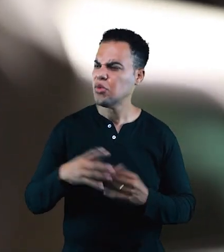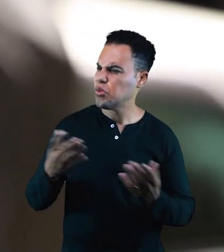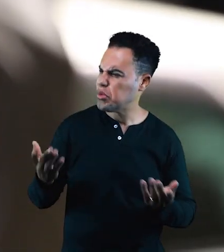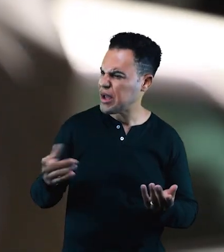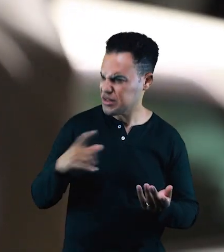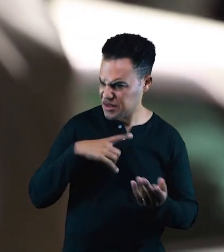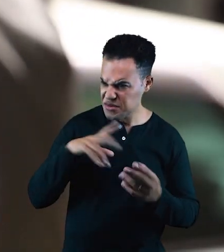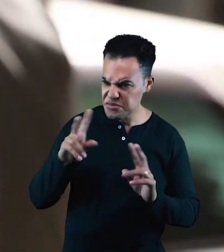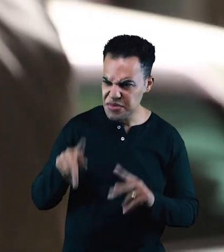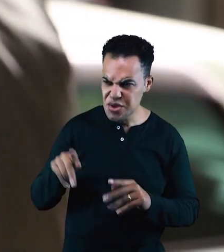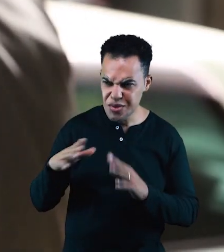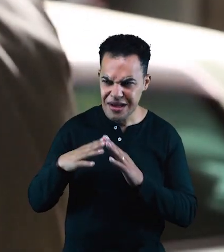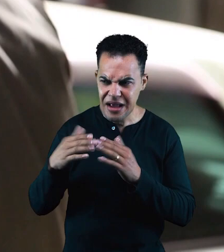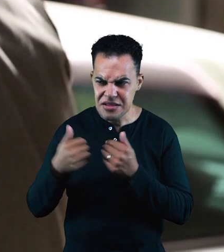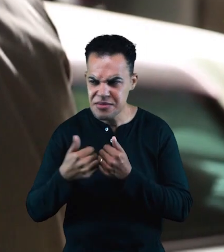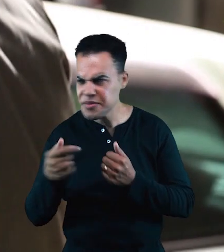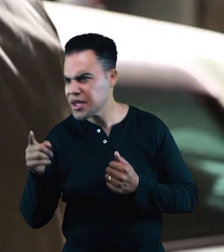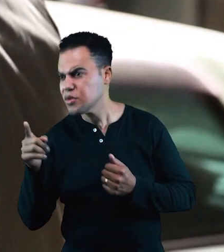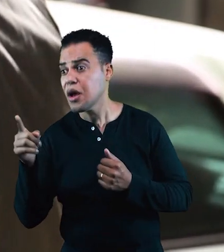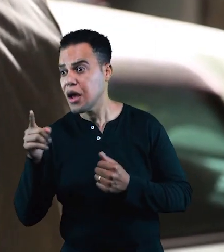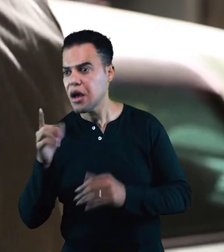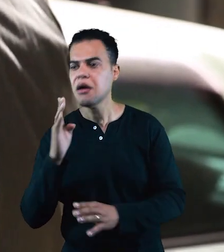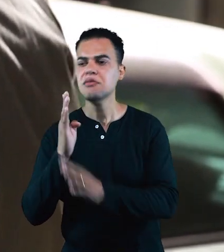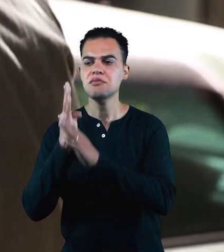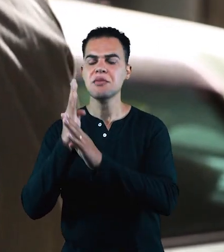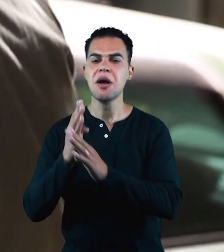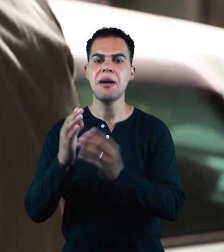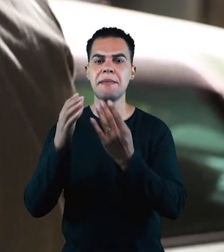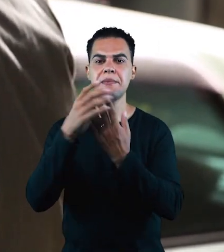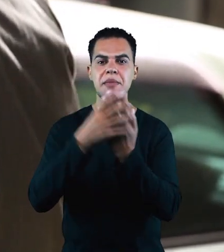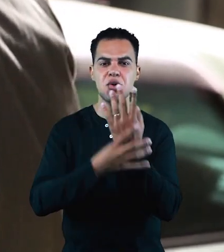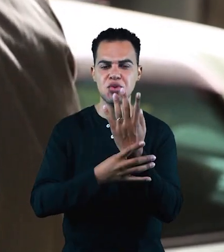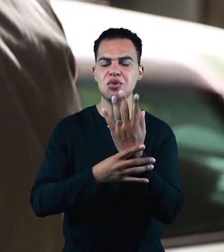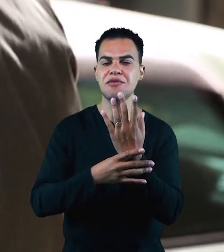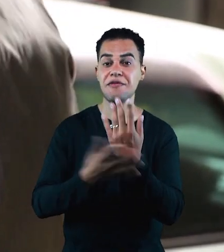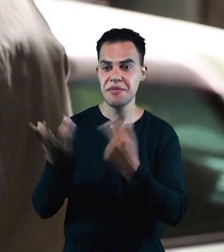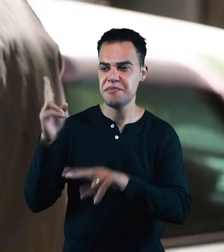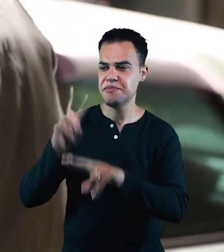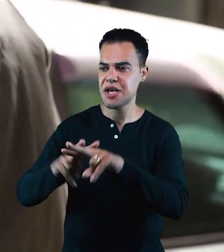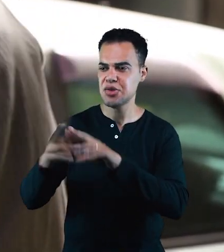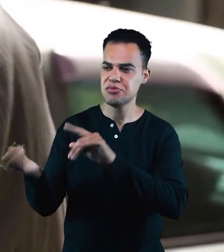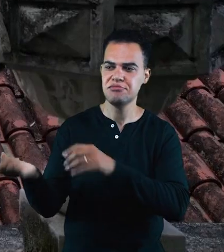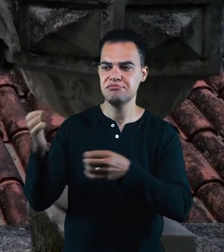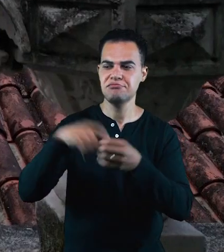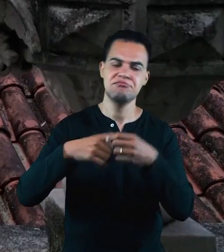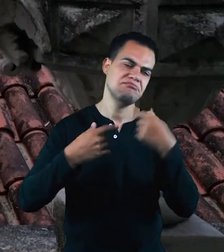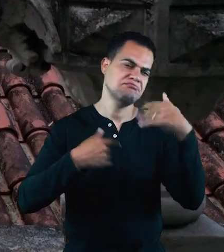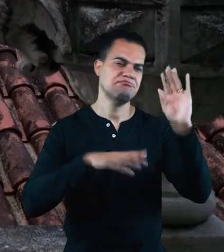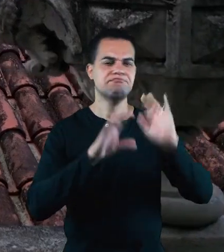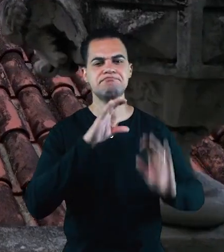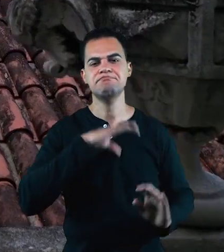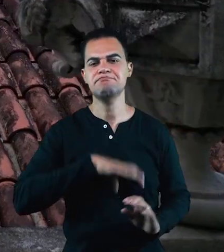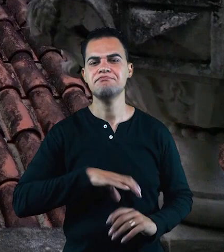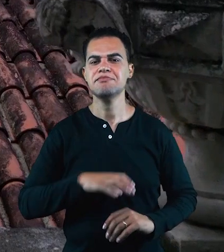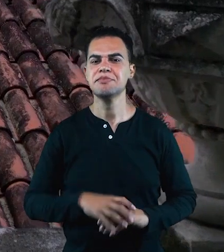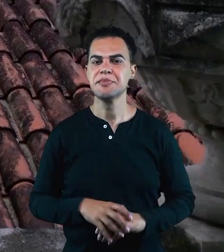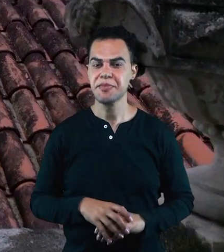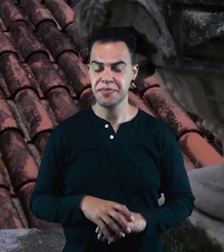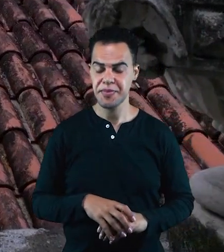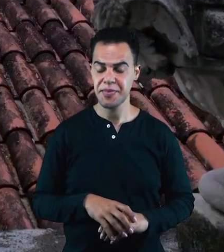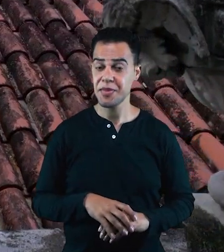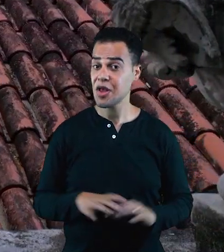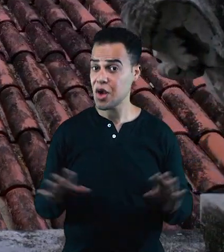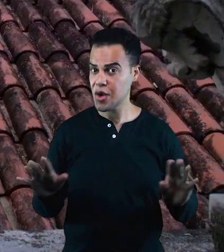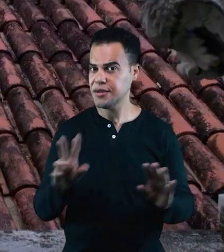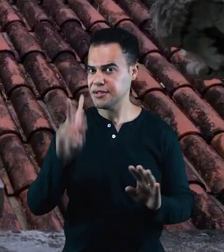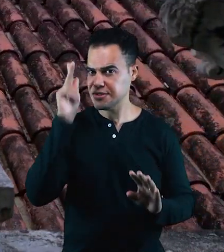alguém morando por aí. Aí descobriram o Mão de Luva e foi preso e deportado. Olha, a versão mais